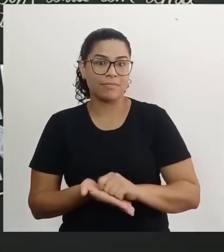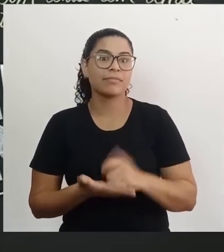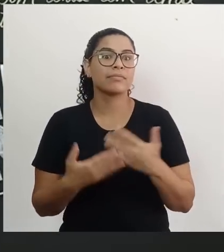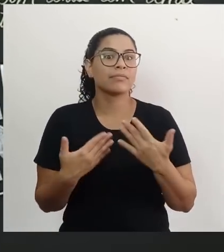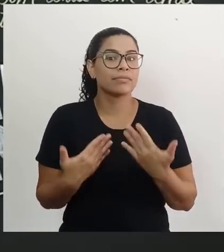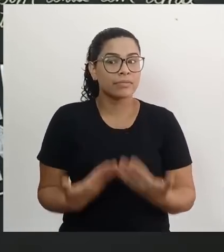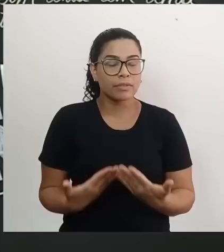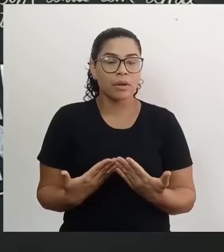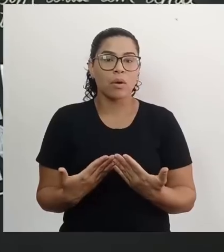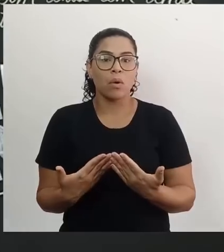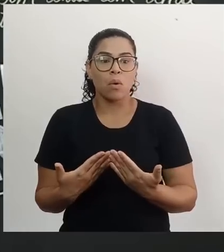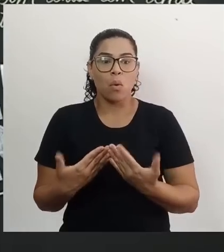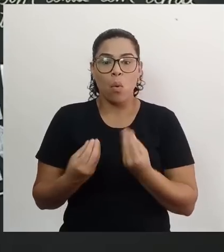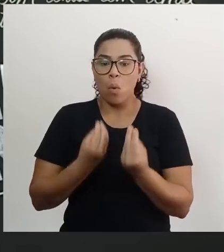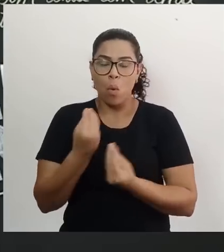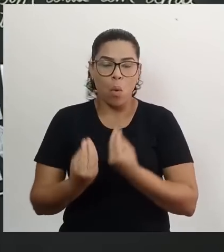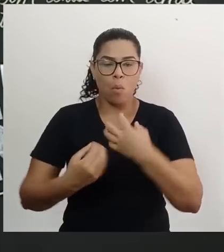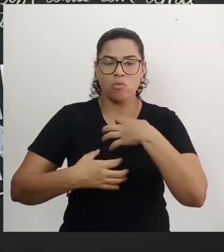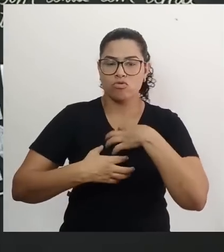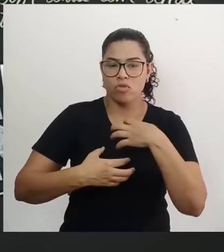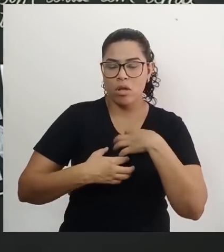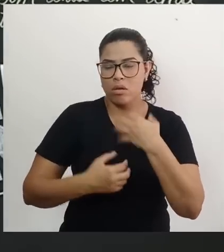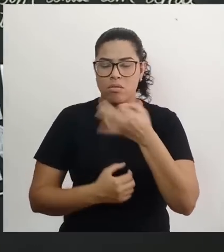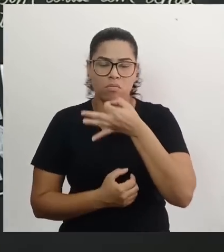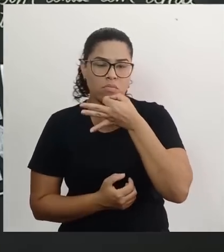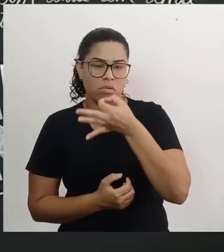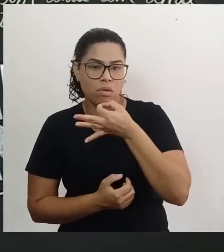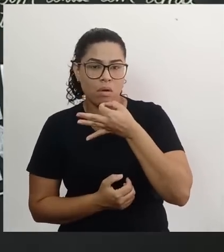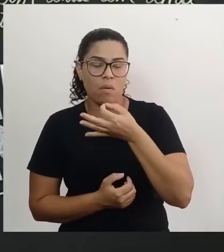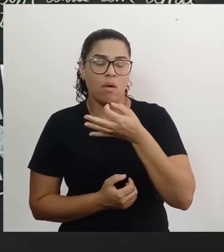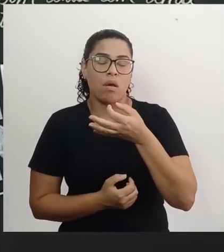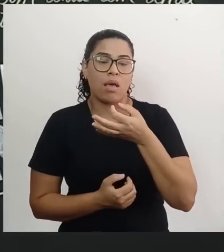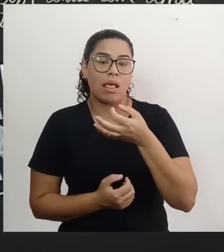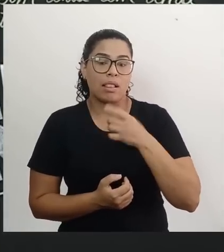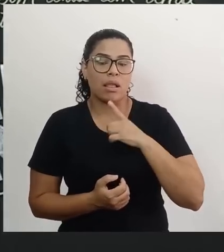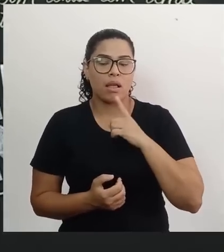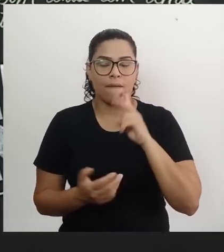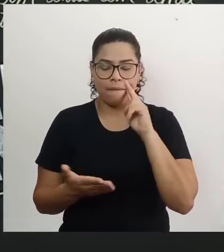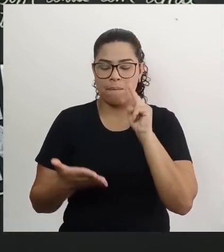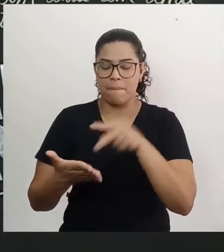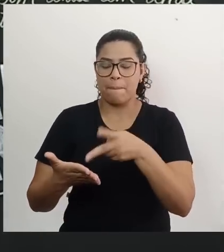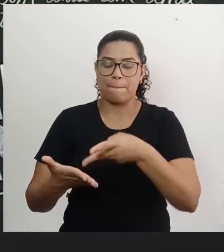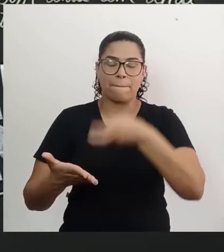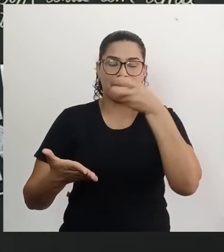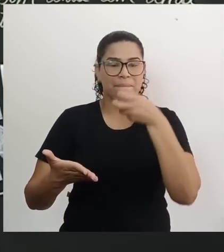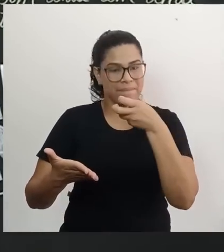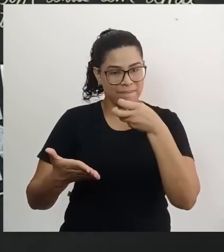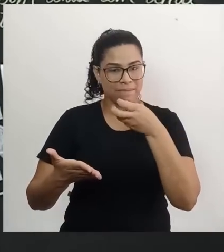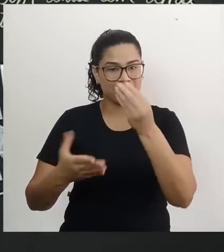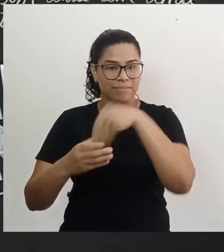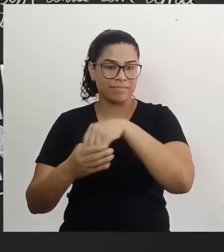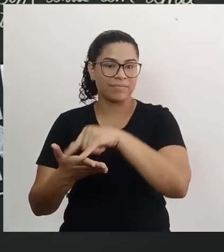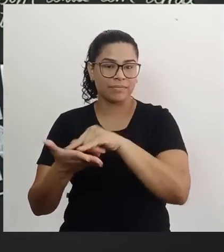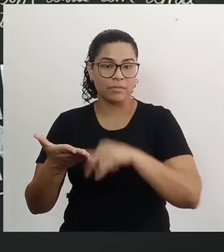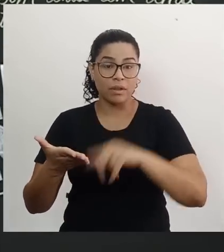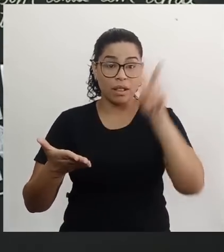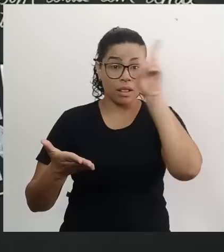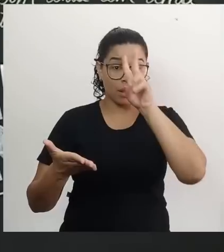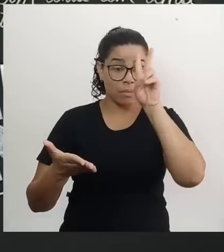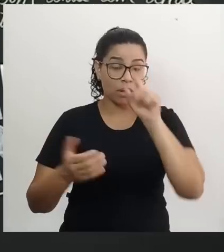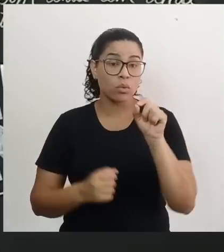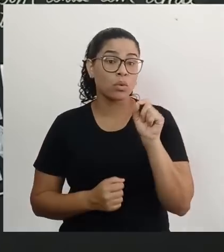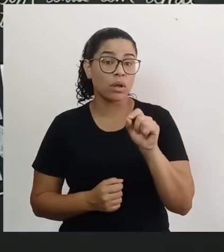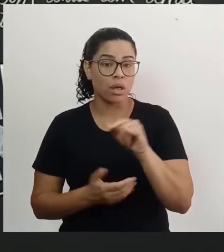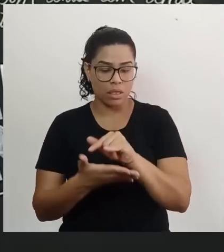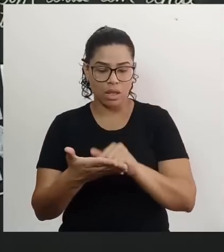essa sinalização, né, do estilo, da opinião, a gente acaba observando a presença dessas sinalizações. No entanto, lembre-se que